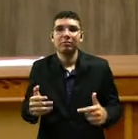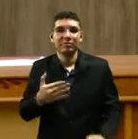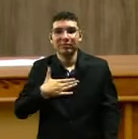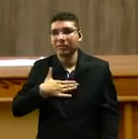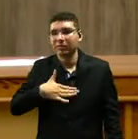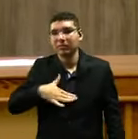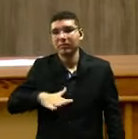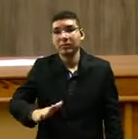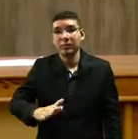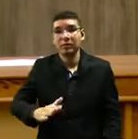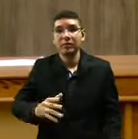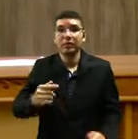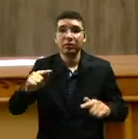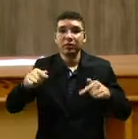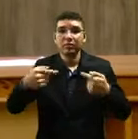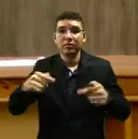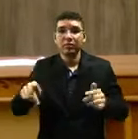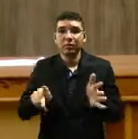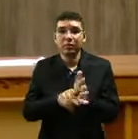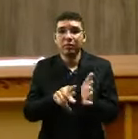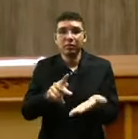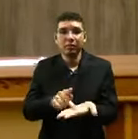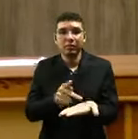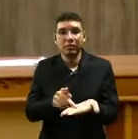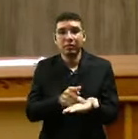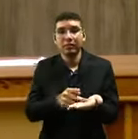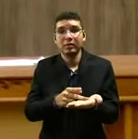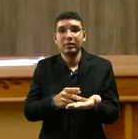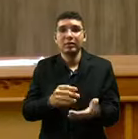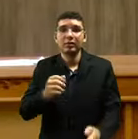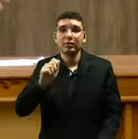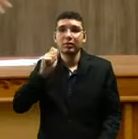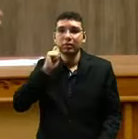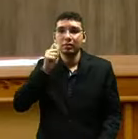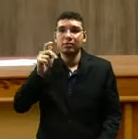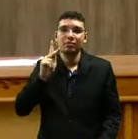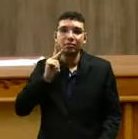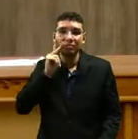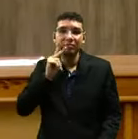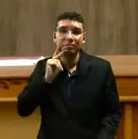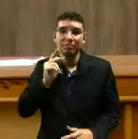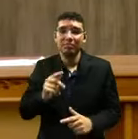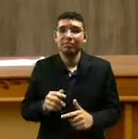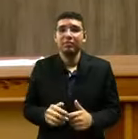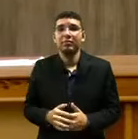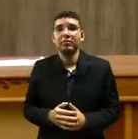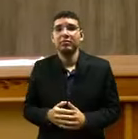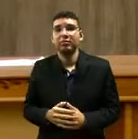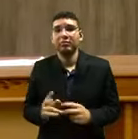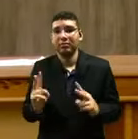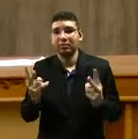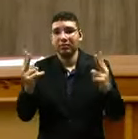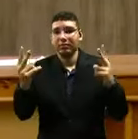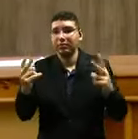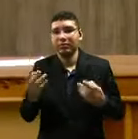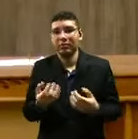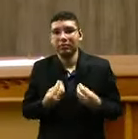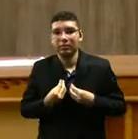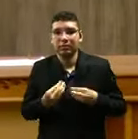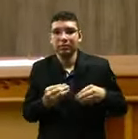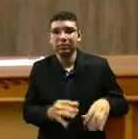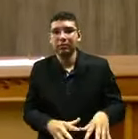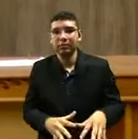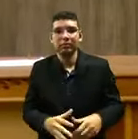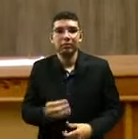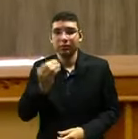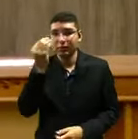mensagem ele não dá valor a curto de Santa Ceia ele não dá valor às liturgias da igreja que ele tá morto e olhe